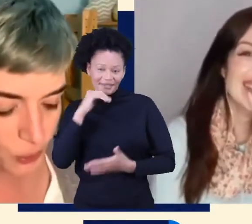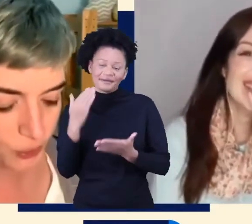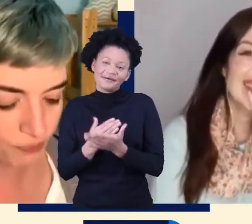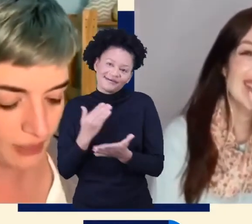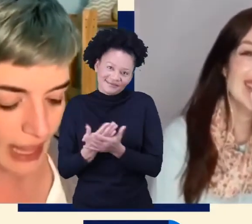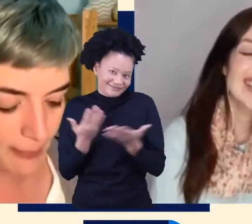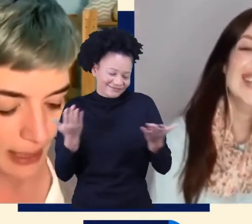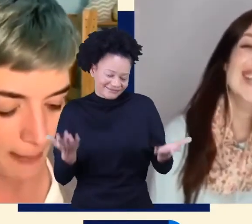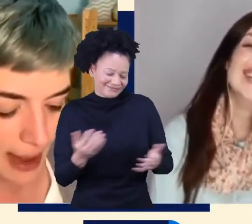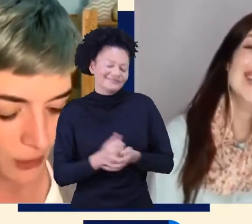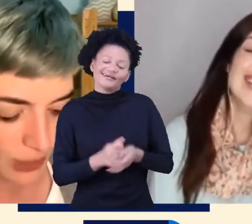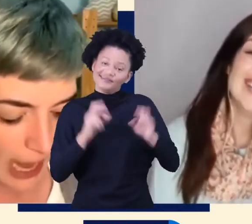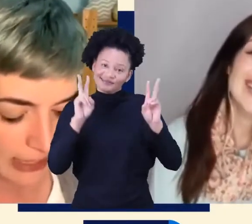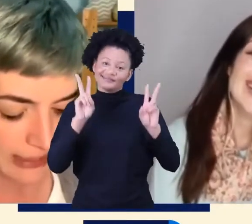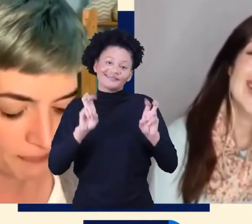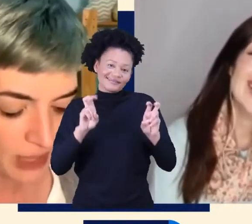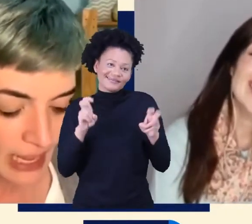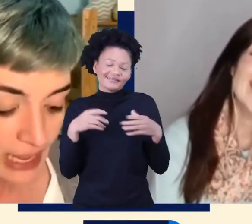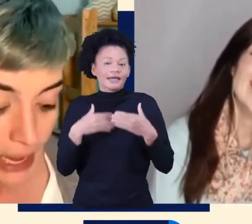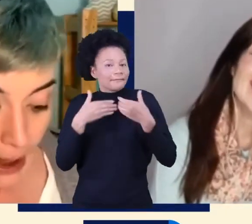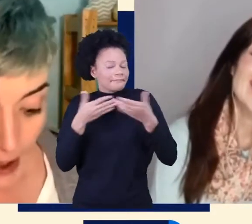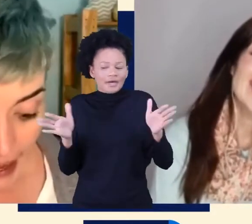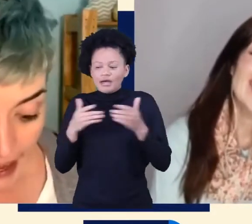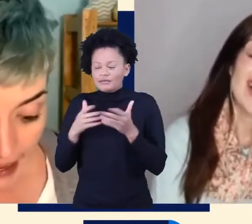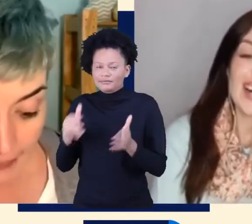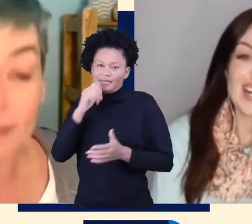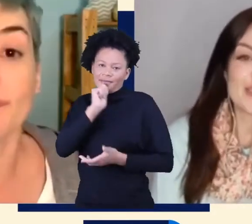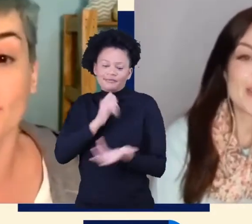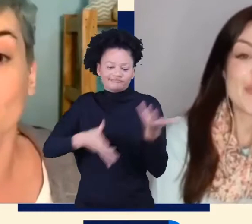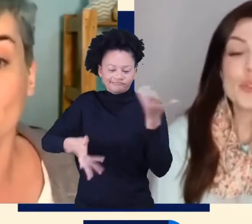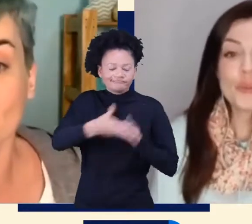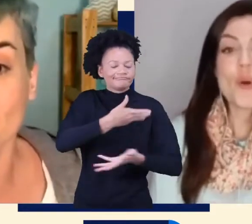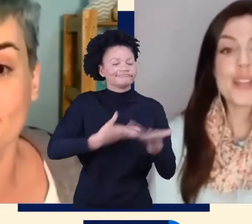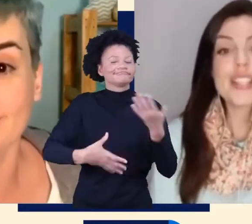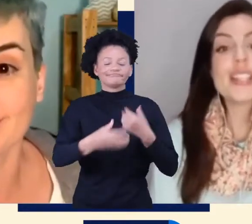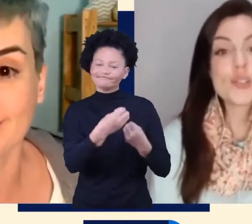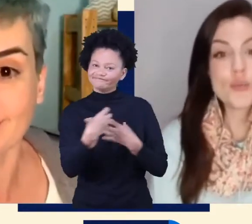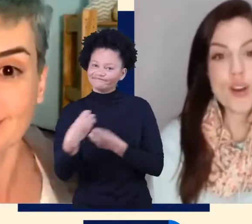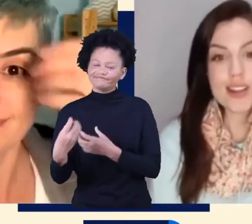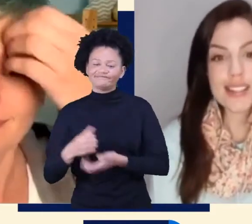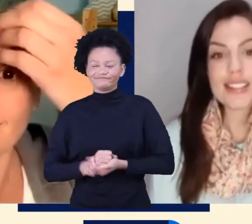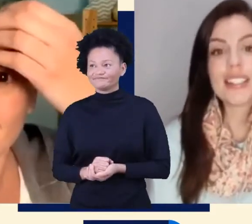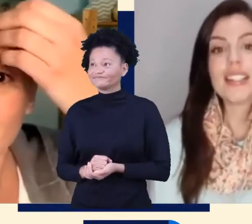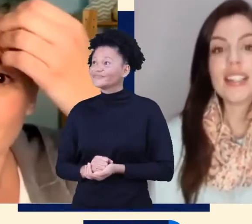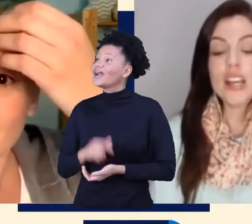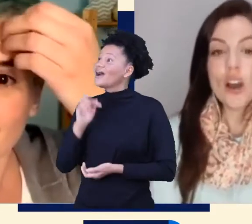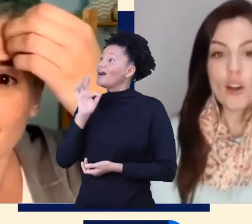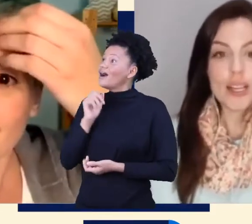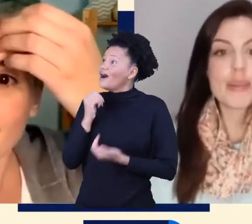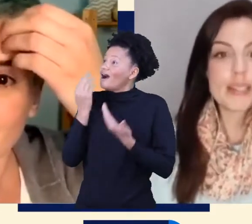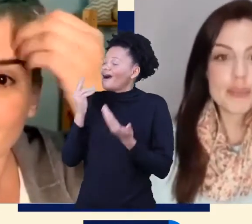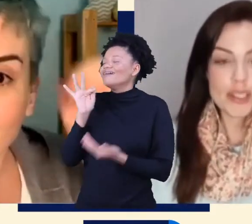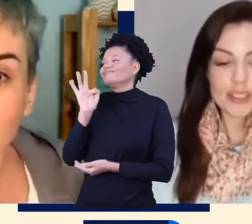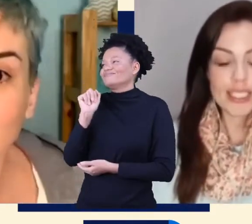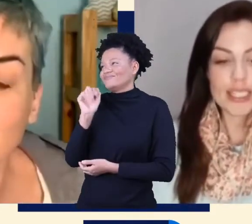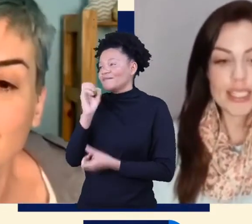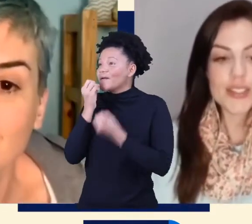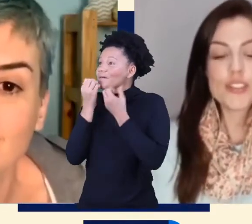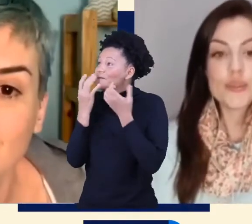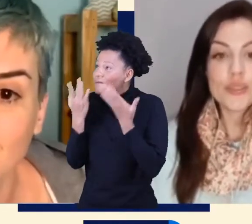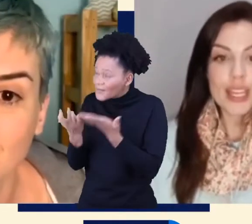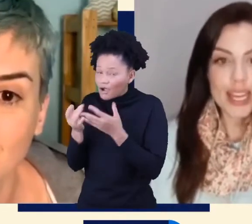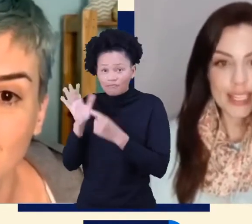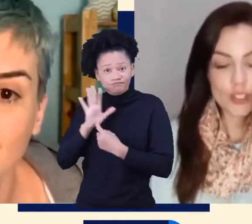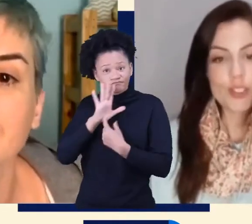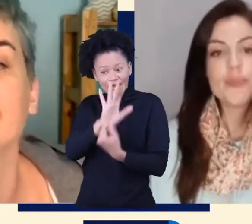o assunto era bem aberto em casa. Ai, Fafá, muito bom. E isso mostra que, olha, a percepção da